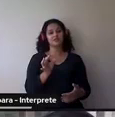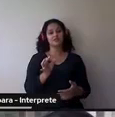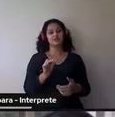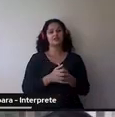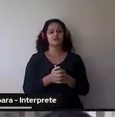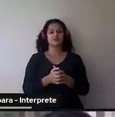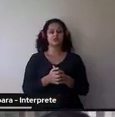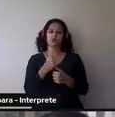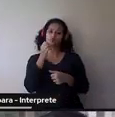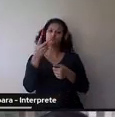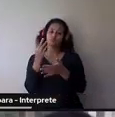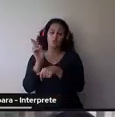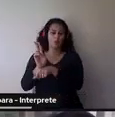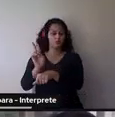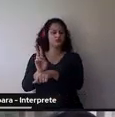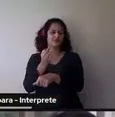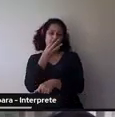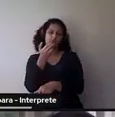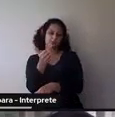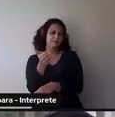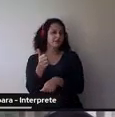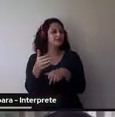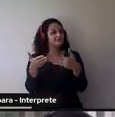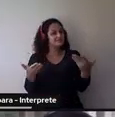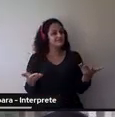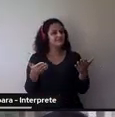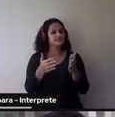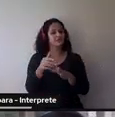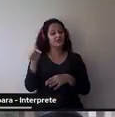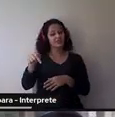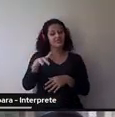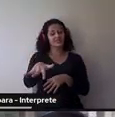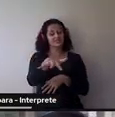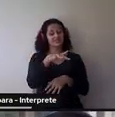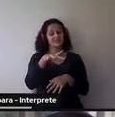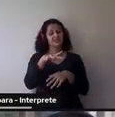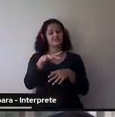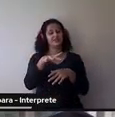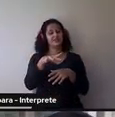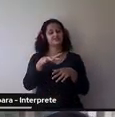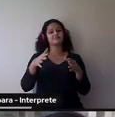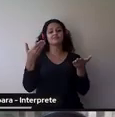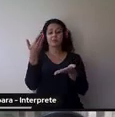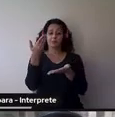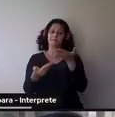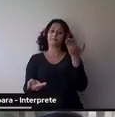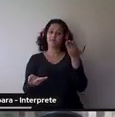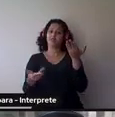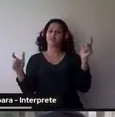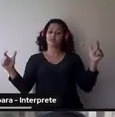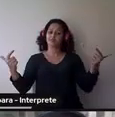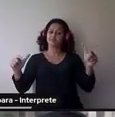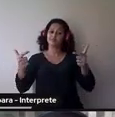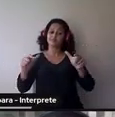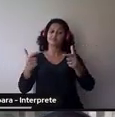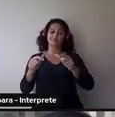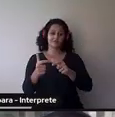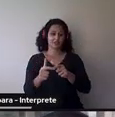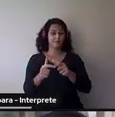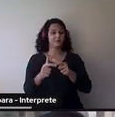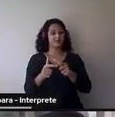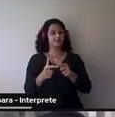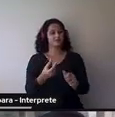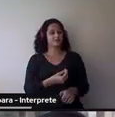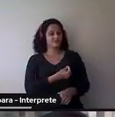seja, essa área está sendo cada vez mais fragmentada, e os organismos que vivem nela também podem